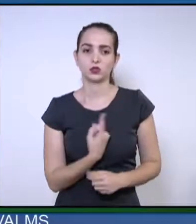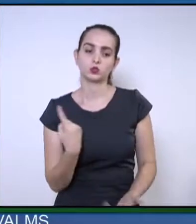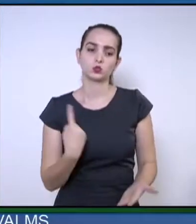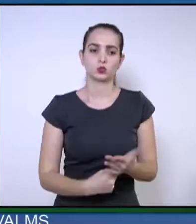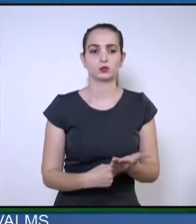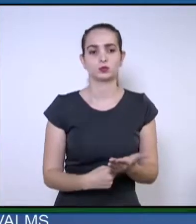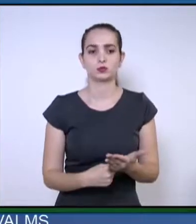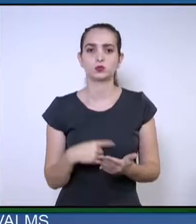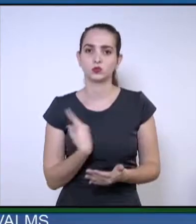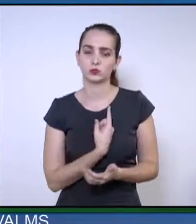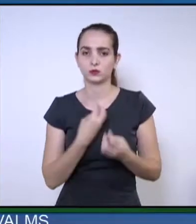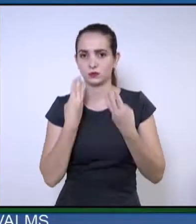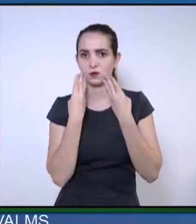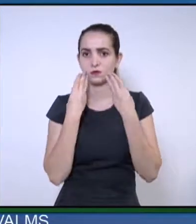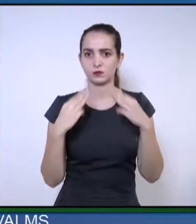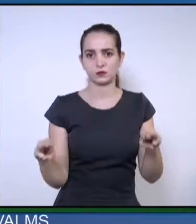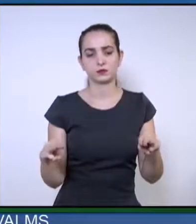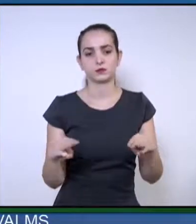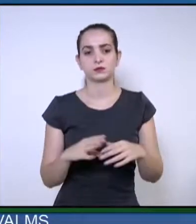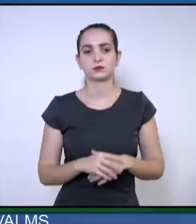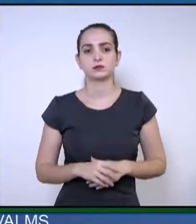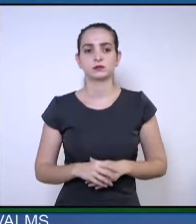missão.